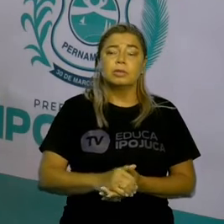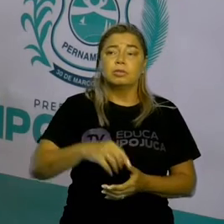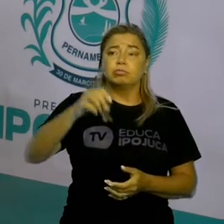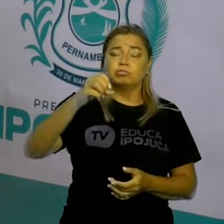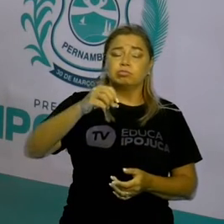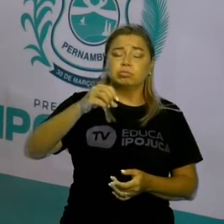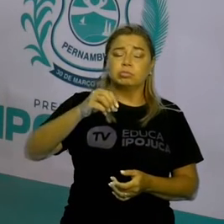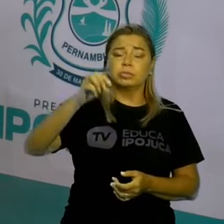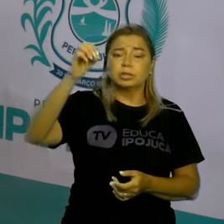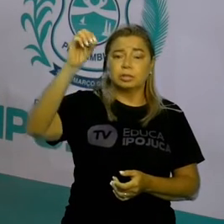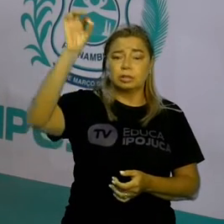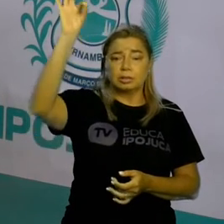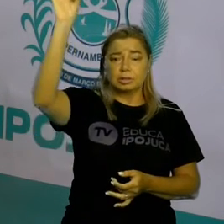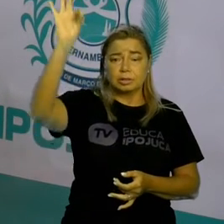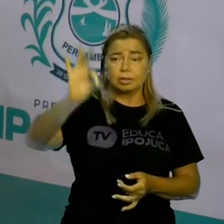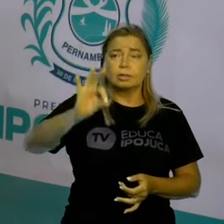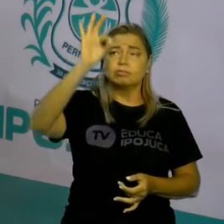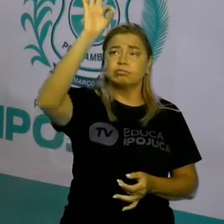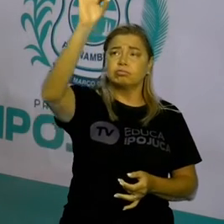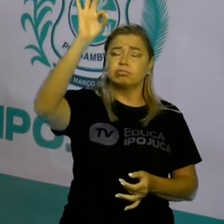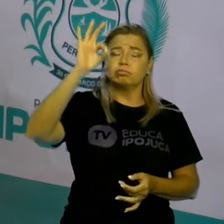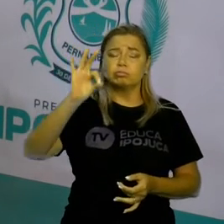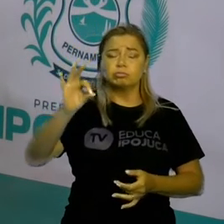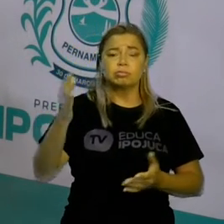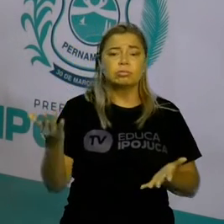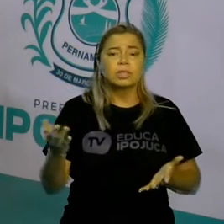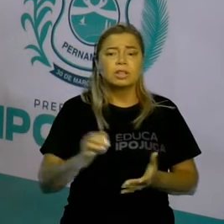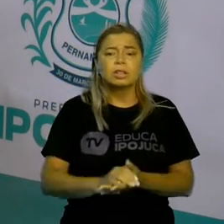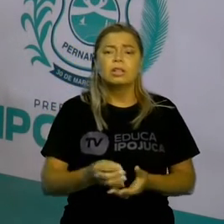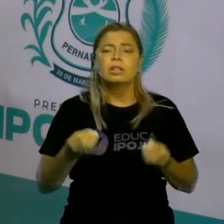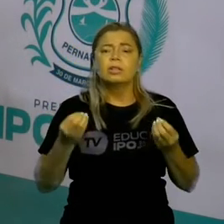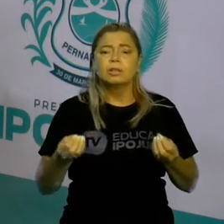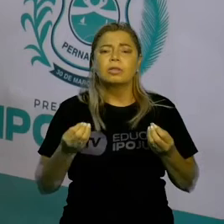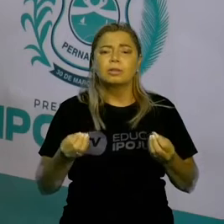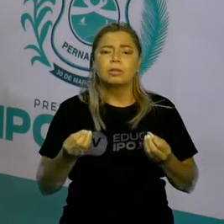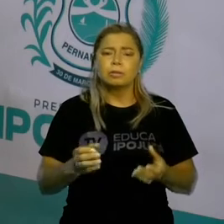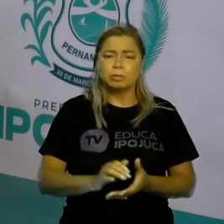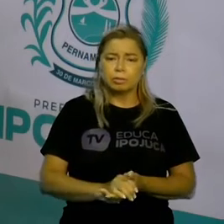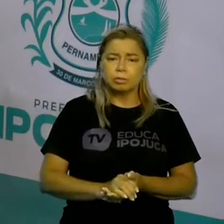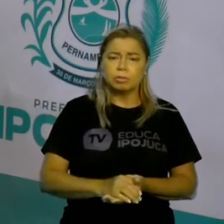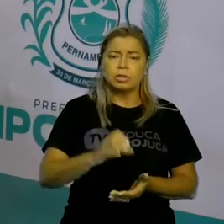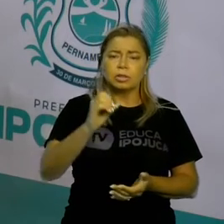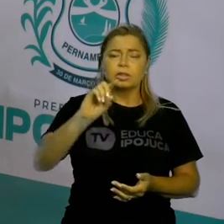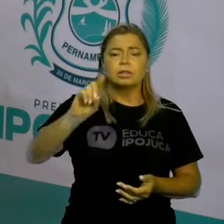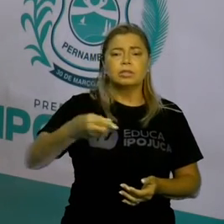porcentagem. Como é 0,25 em forma de porcentagem? Dá exatamente